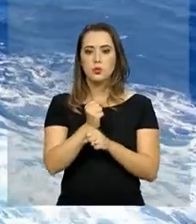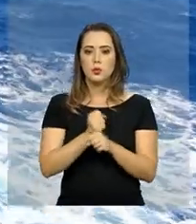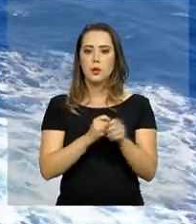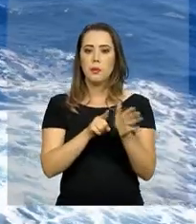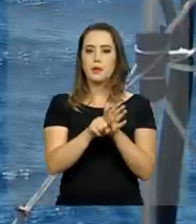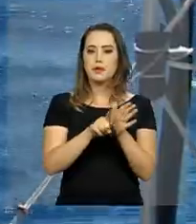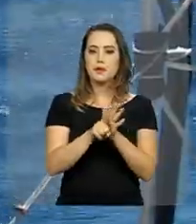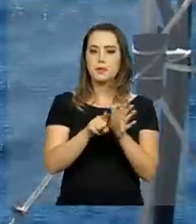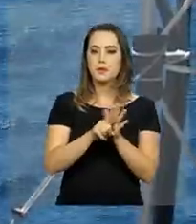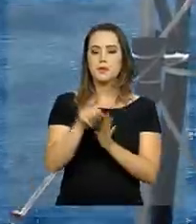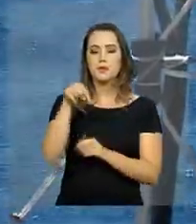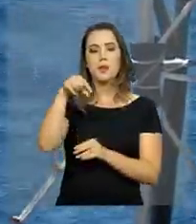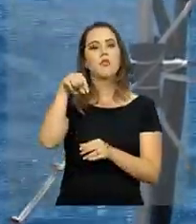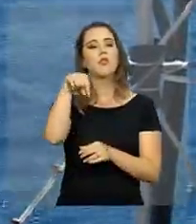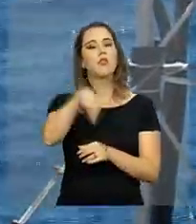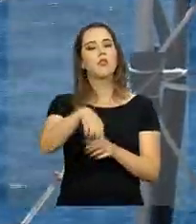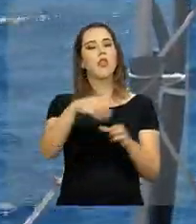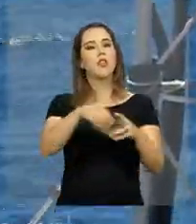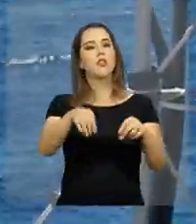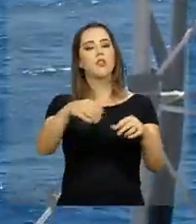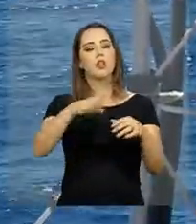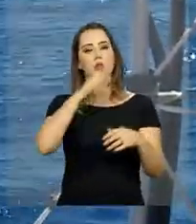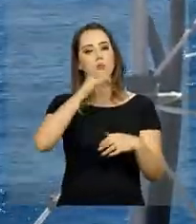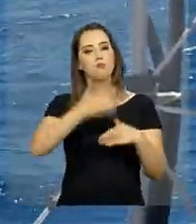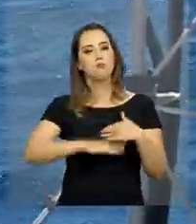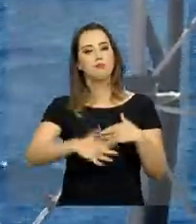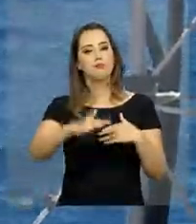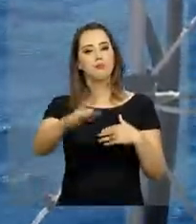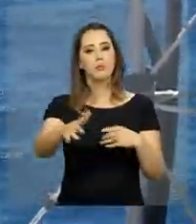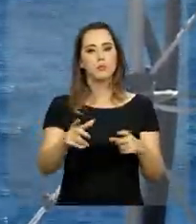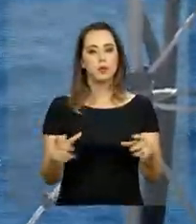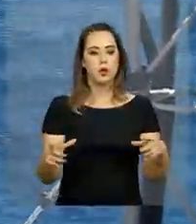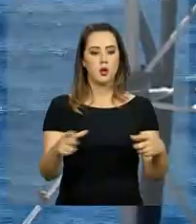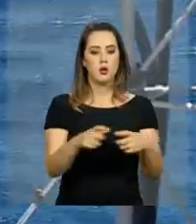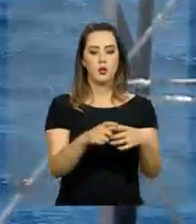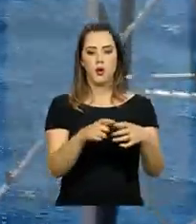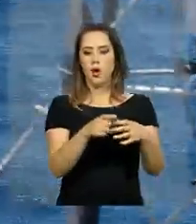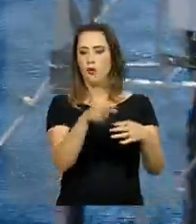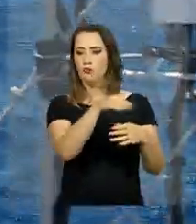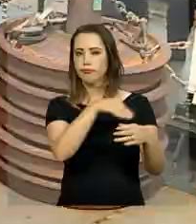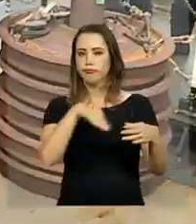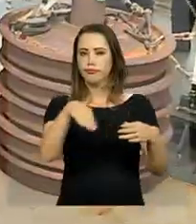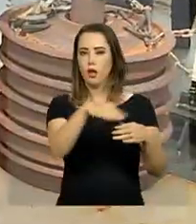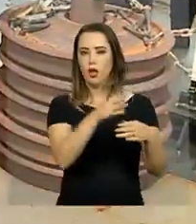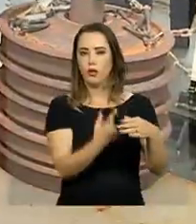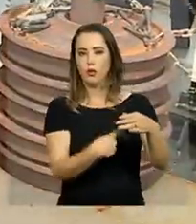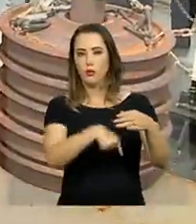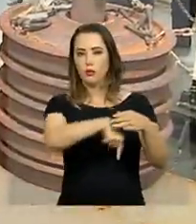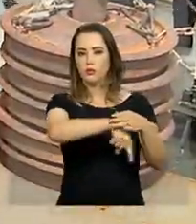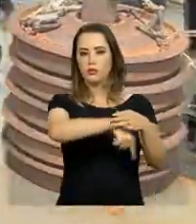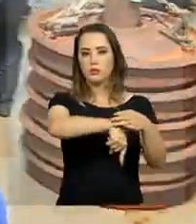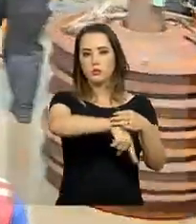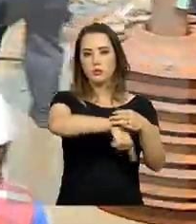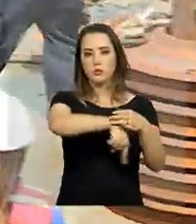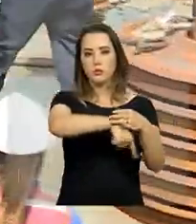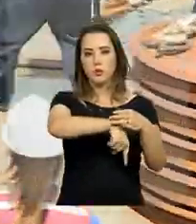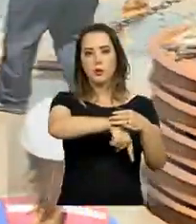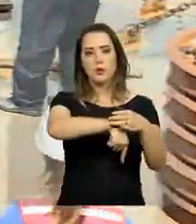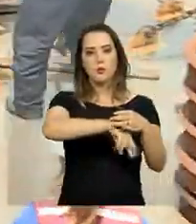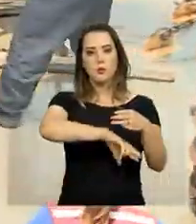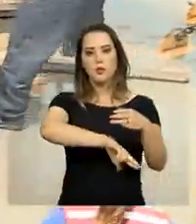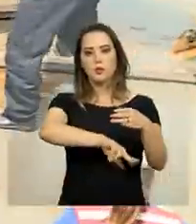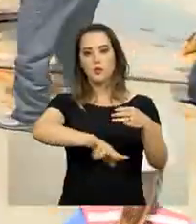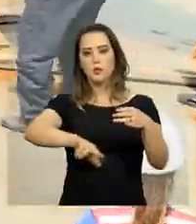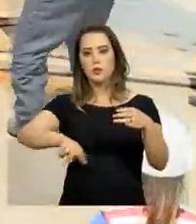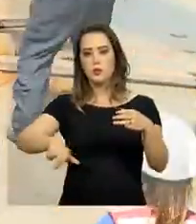Oceano Atlântico e utiliza um sistema de boias com sensores ancorados no fundo do oceano para observar variáveis